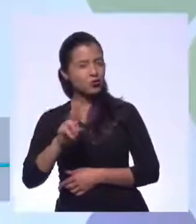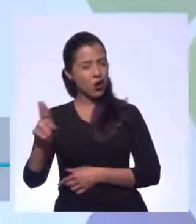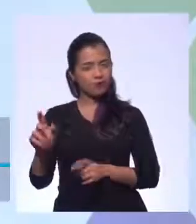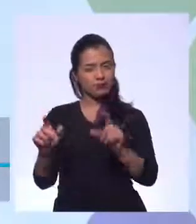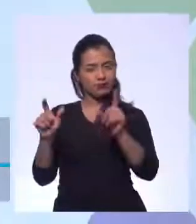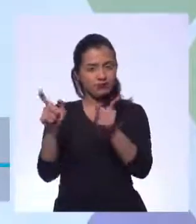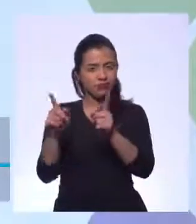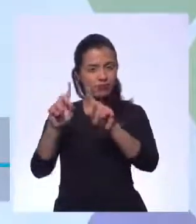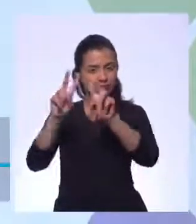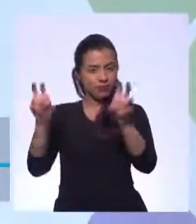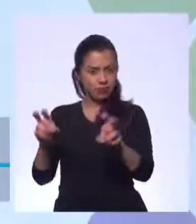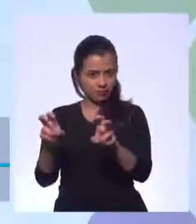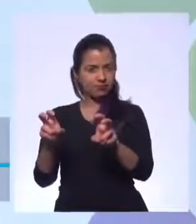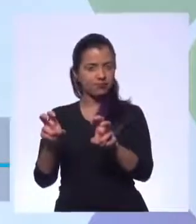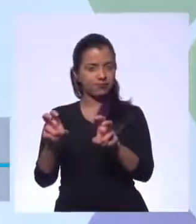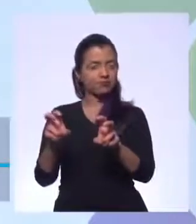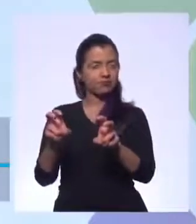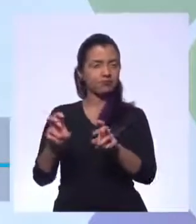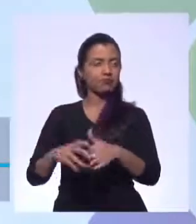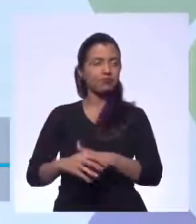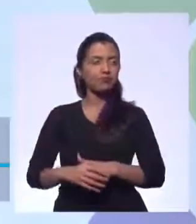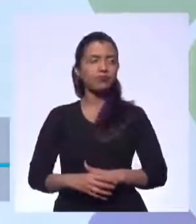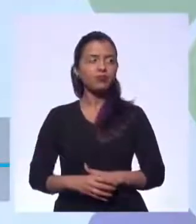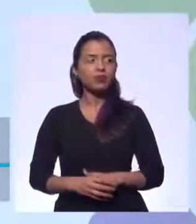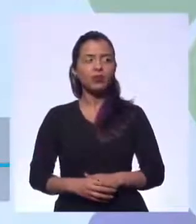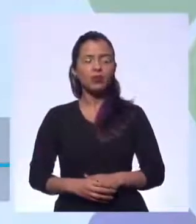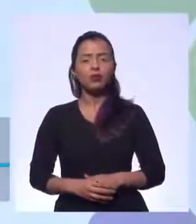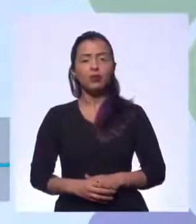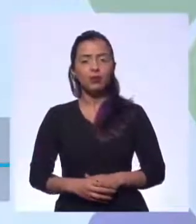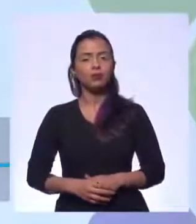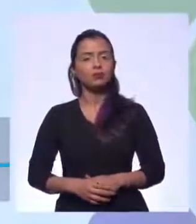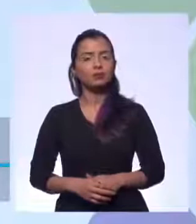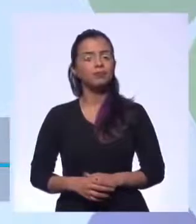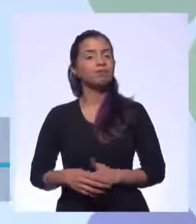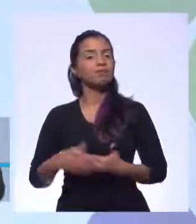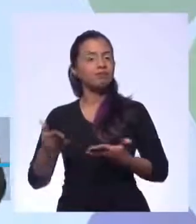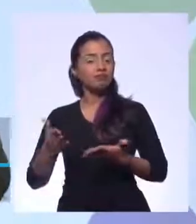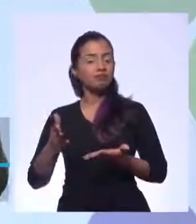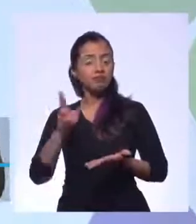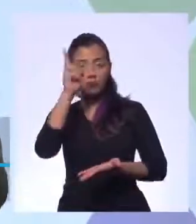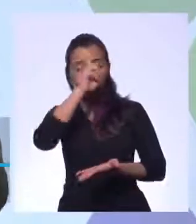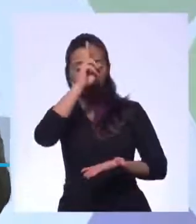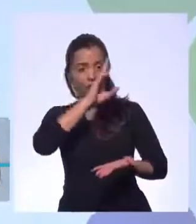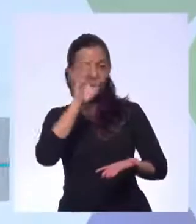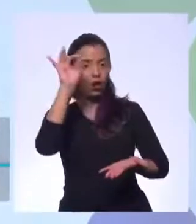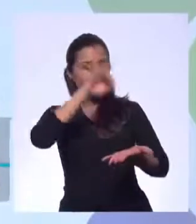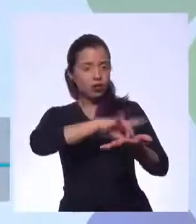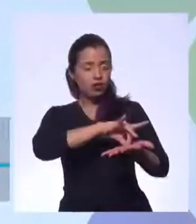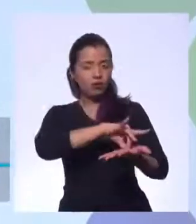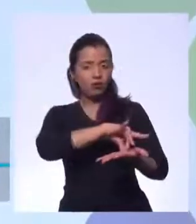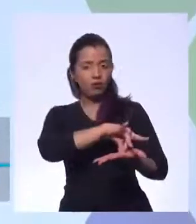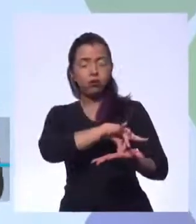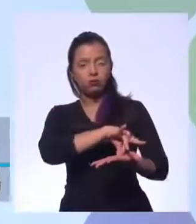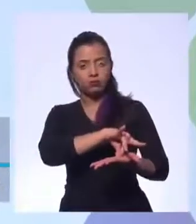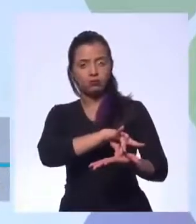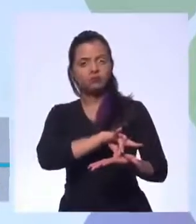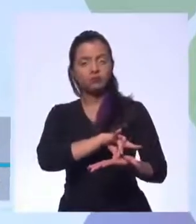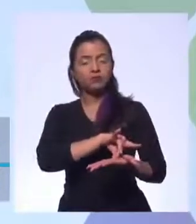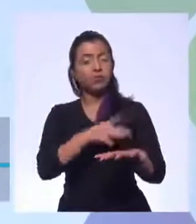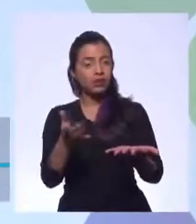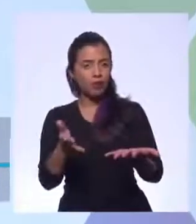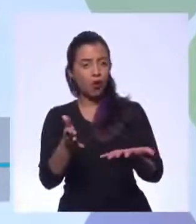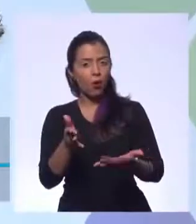não conseguiu abrir para vocês responderem. A história oficial, o texto que a Yara escreveu para a gente, é